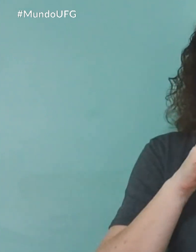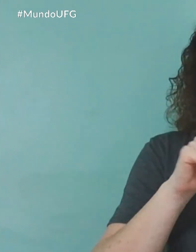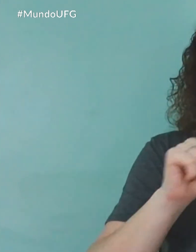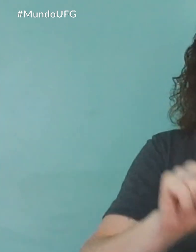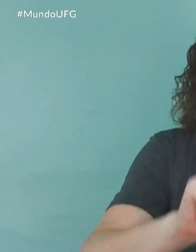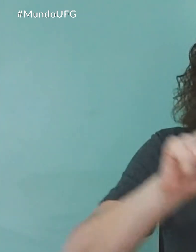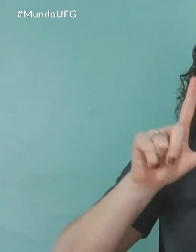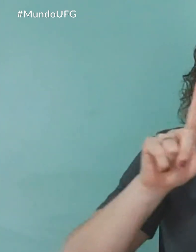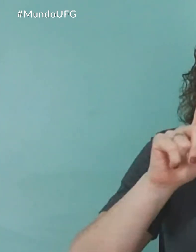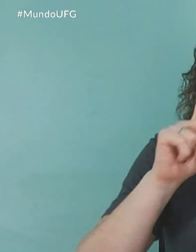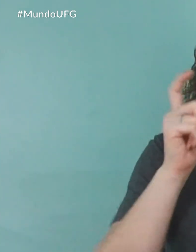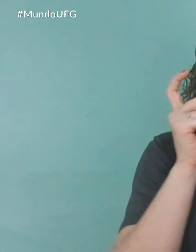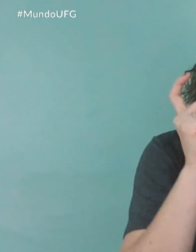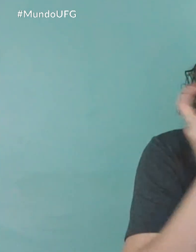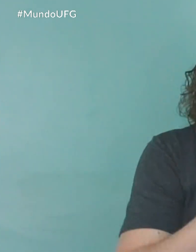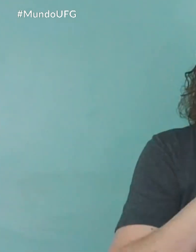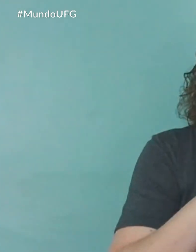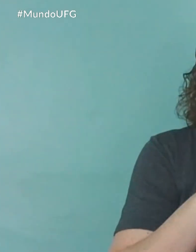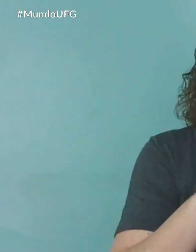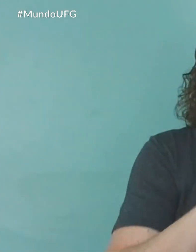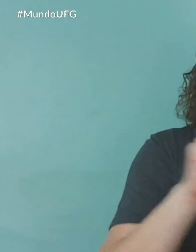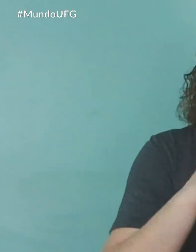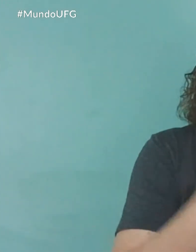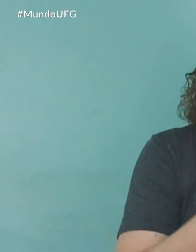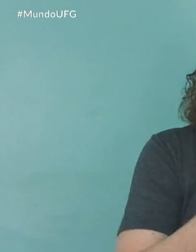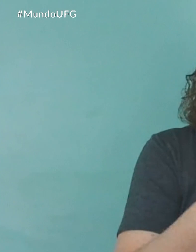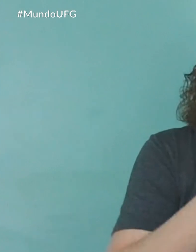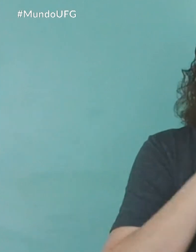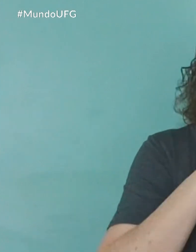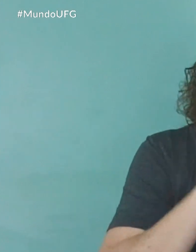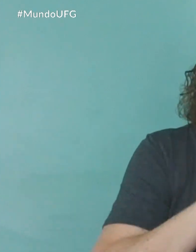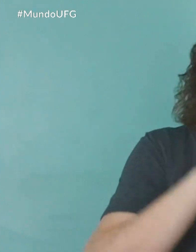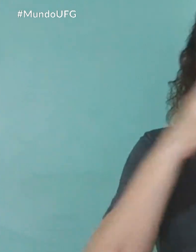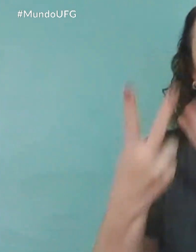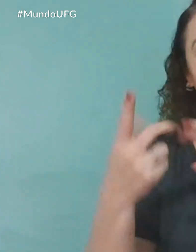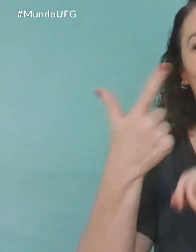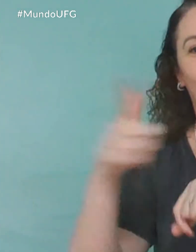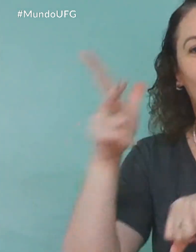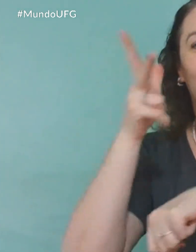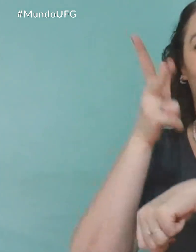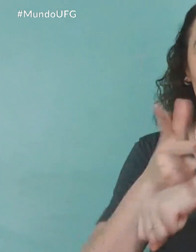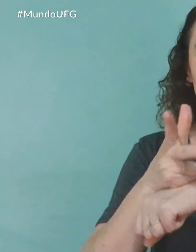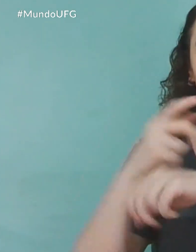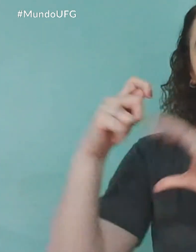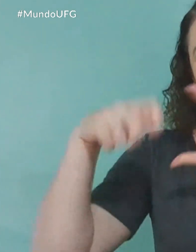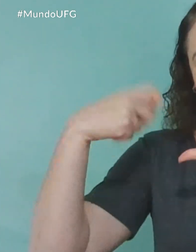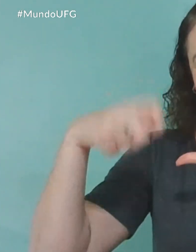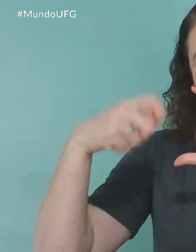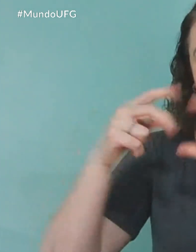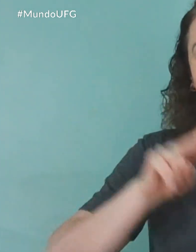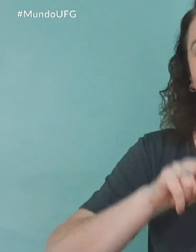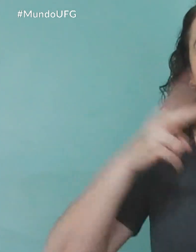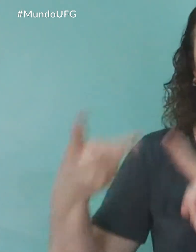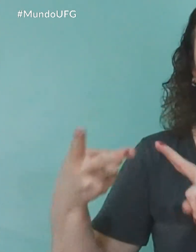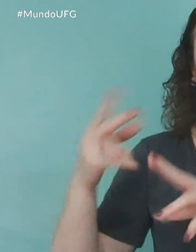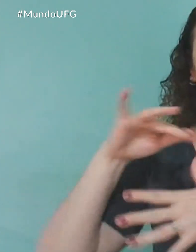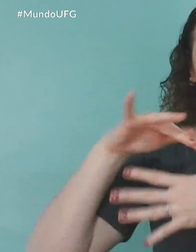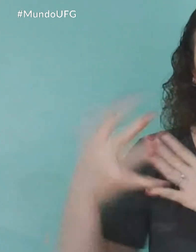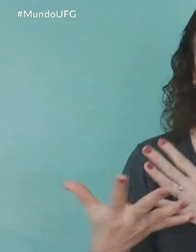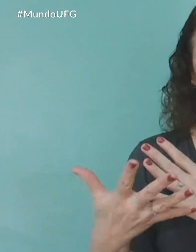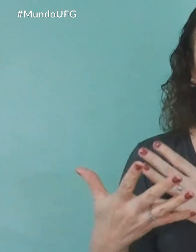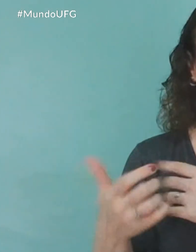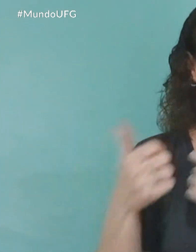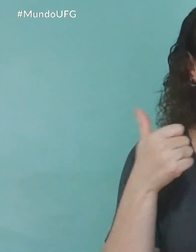Nós temos um acervo ali da literatura, né? Nós temos a tradução para a língua de